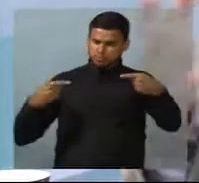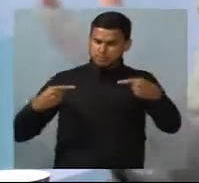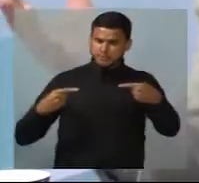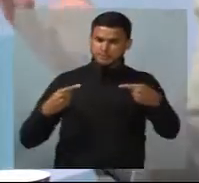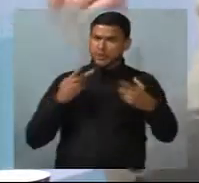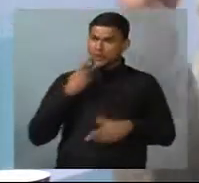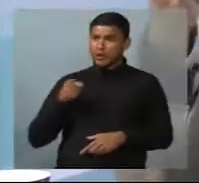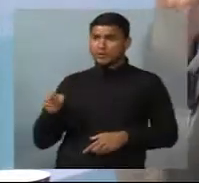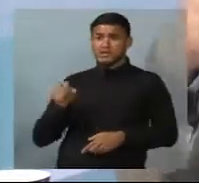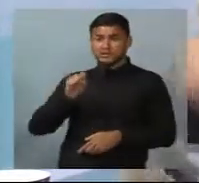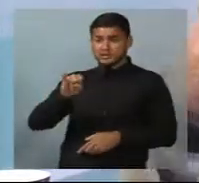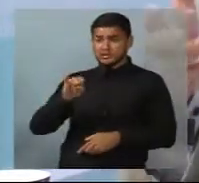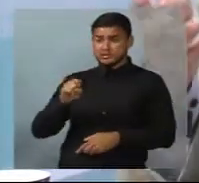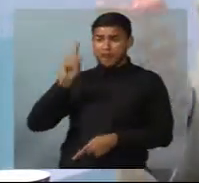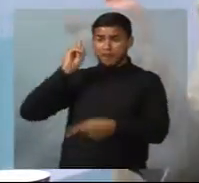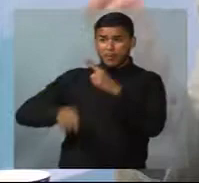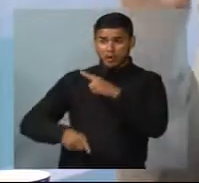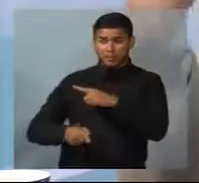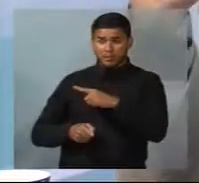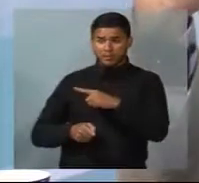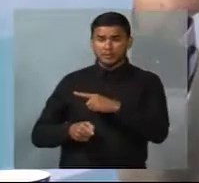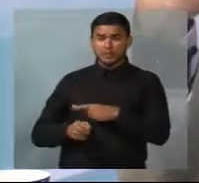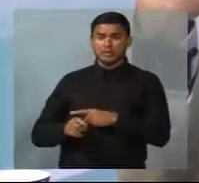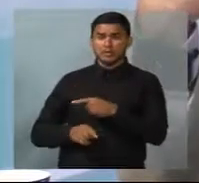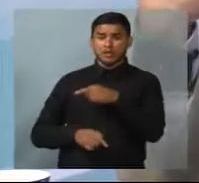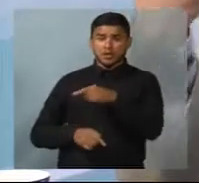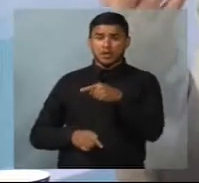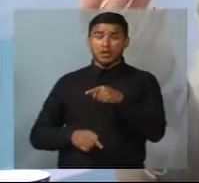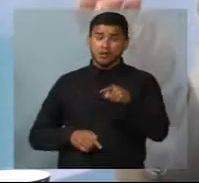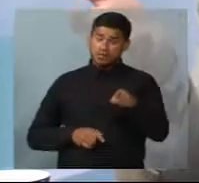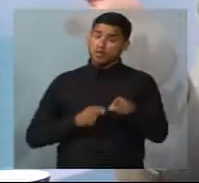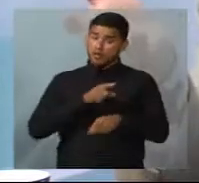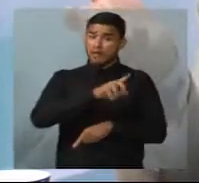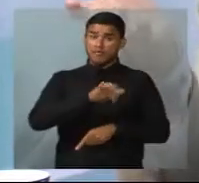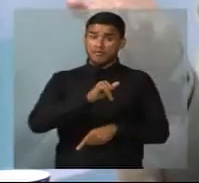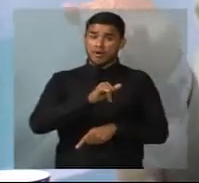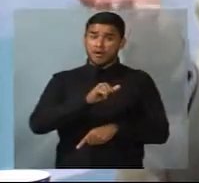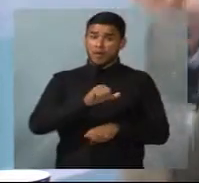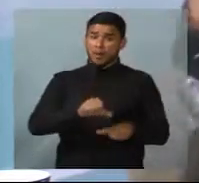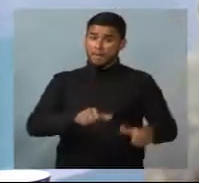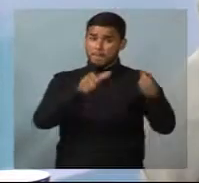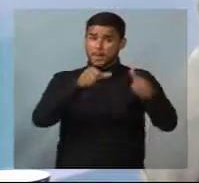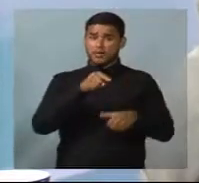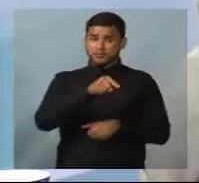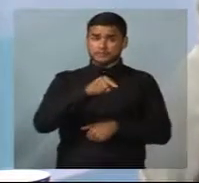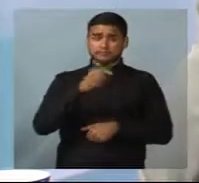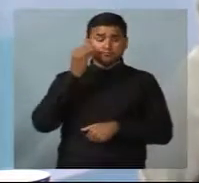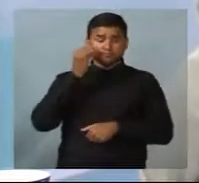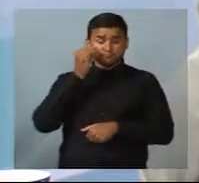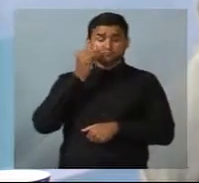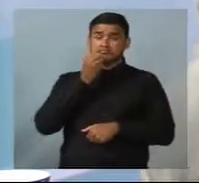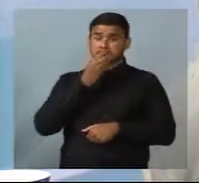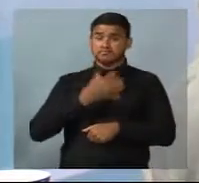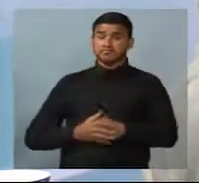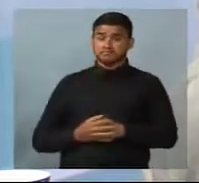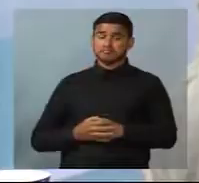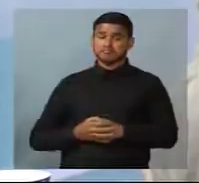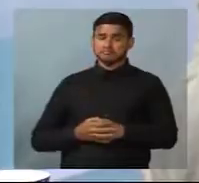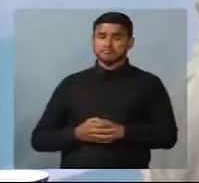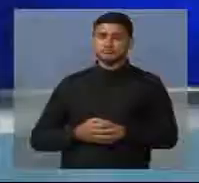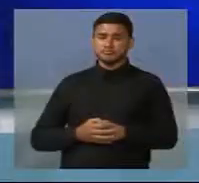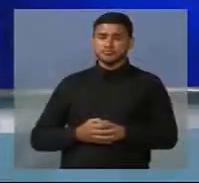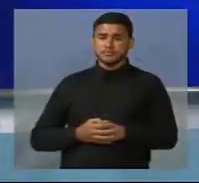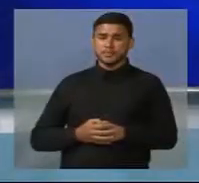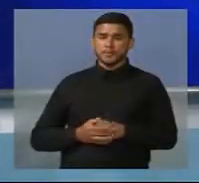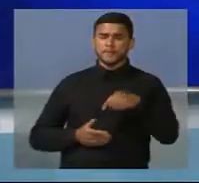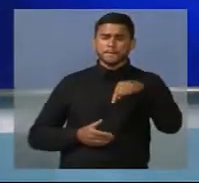vai haver mais opções e ele vai ficar. Essa é a avaliação dele. Alguém fez esse comentário e eu achei curioso. Quem conhece o mínimo de